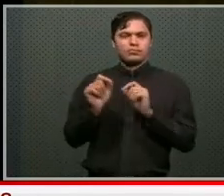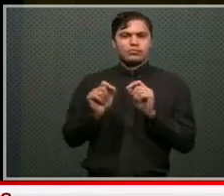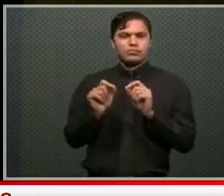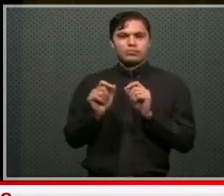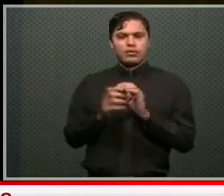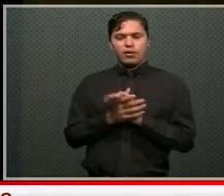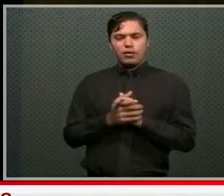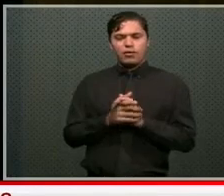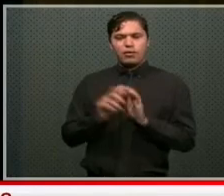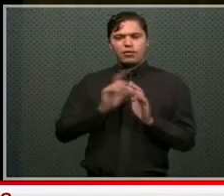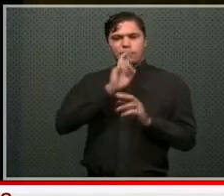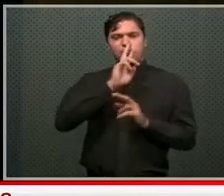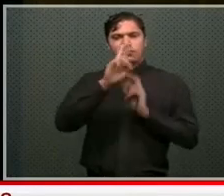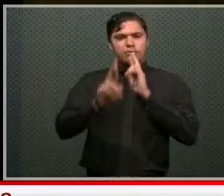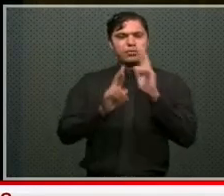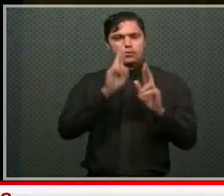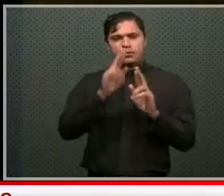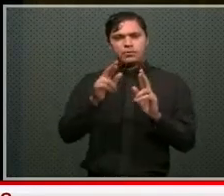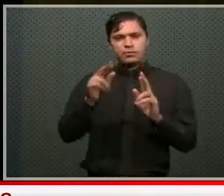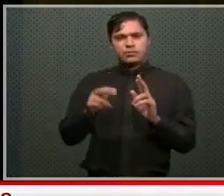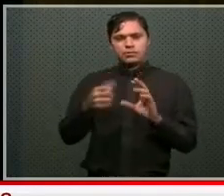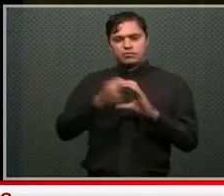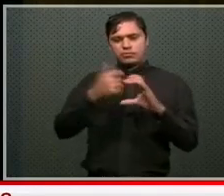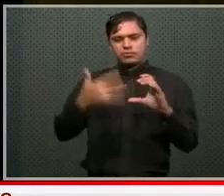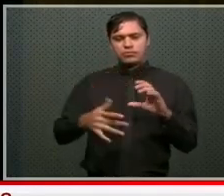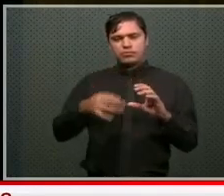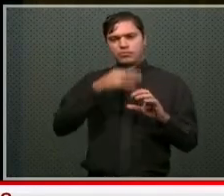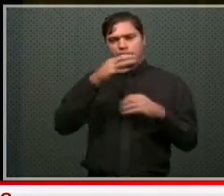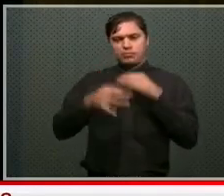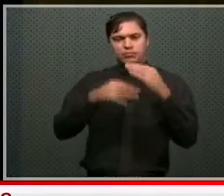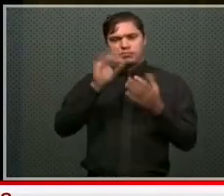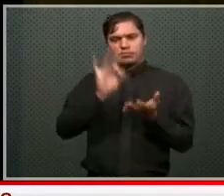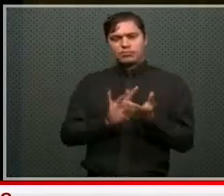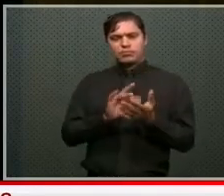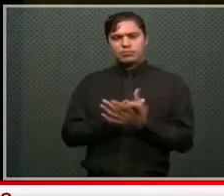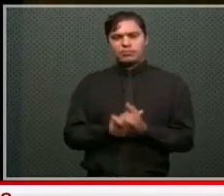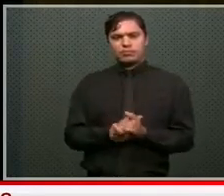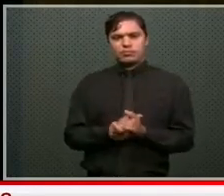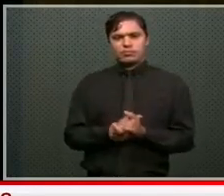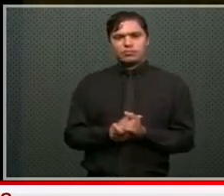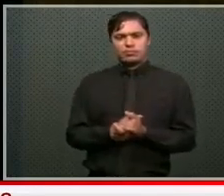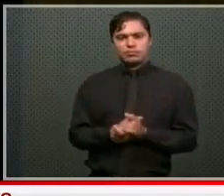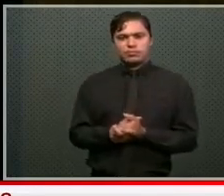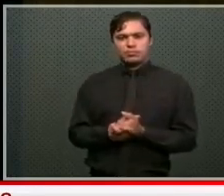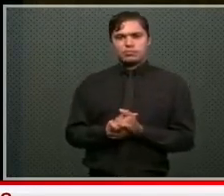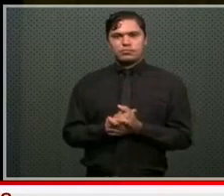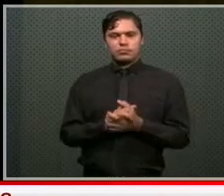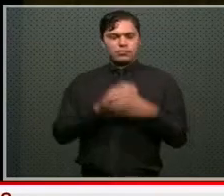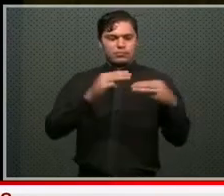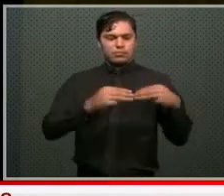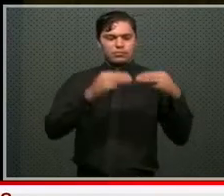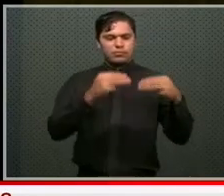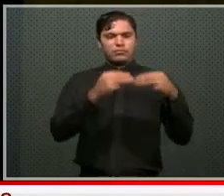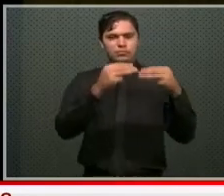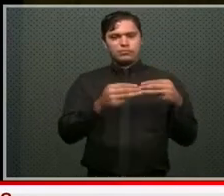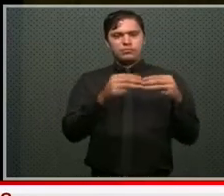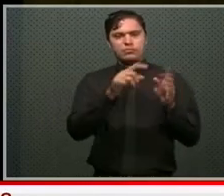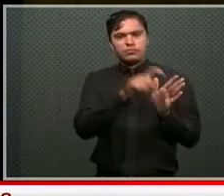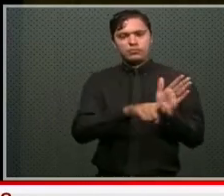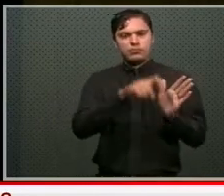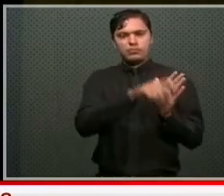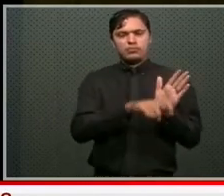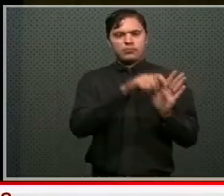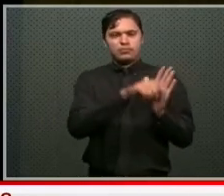um resultado que não seja imperioso e necessário o Ministério da Agricultura pela fala do nosso